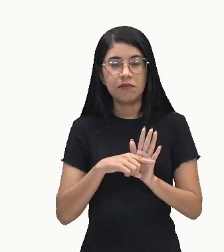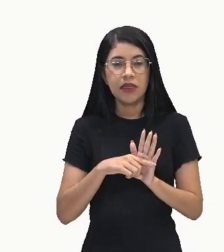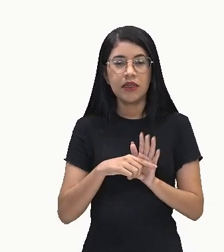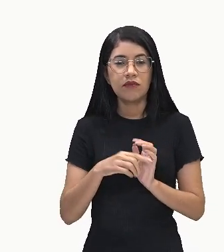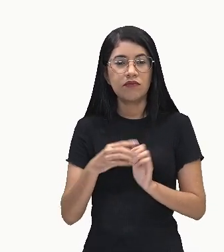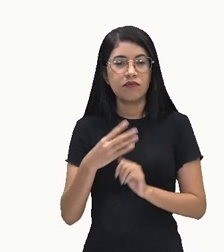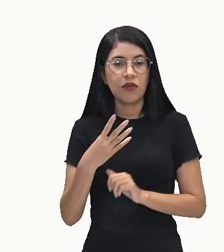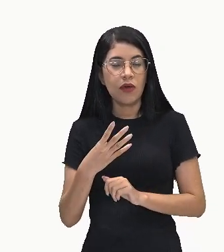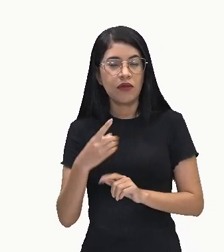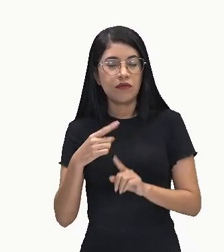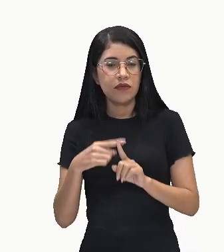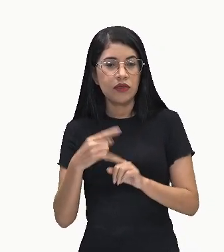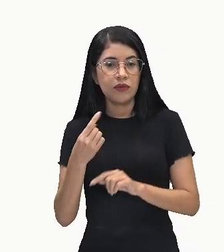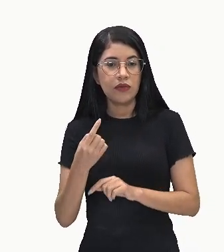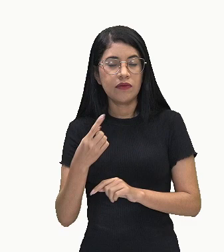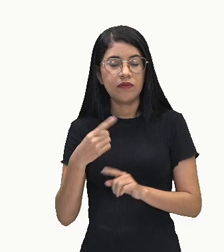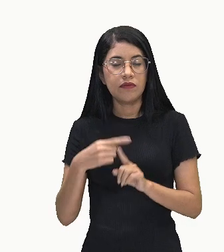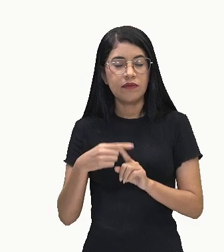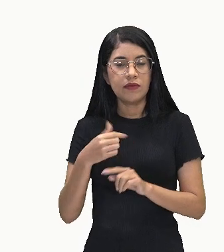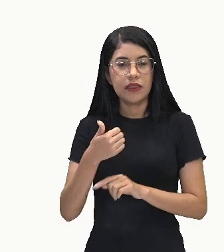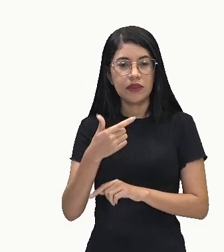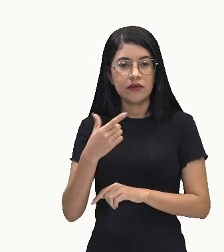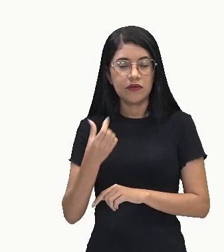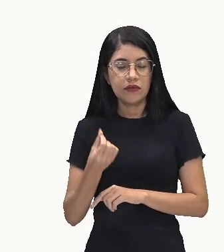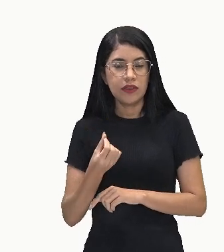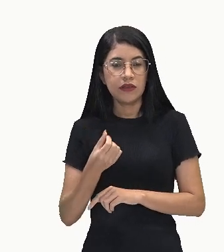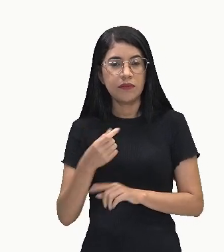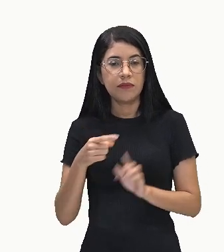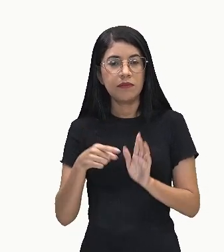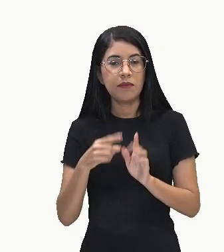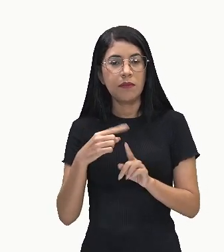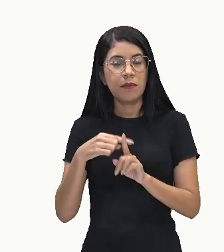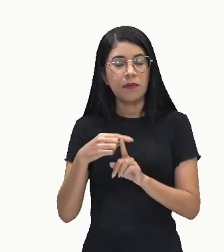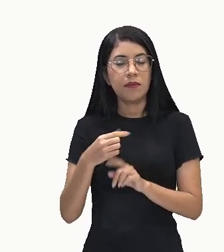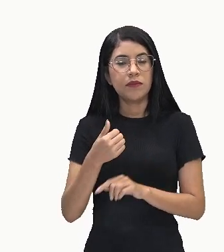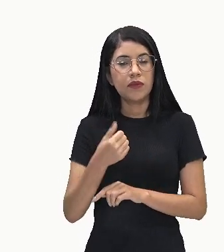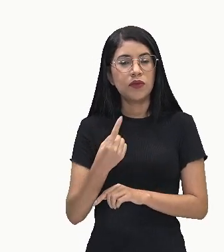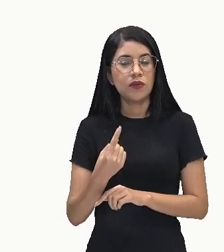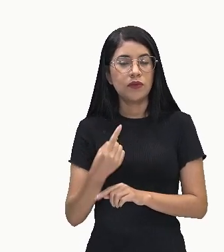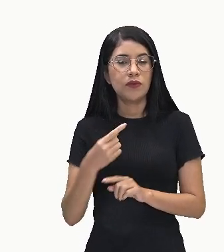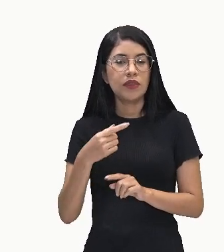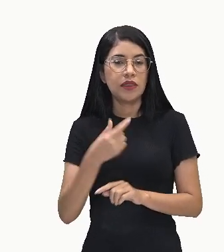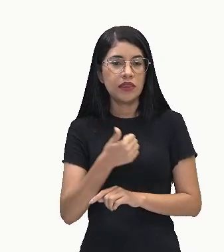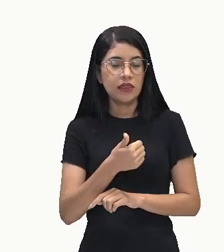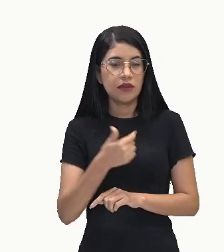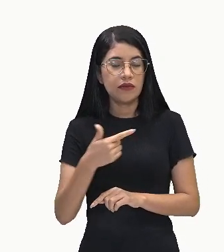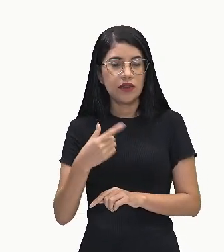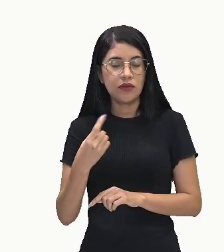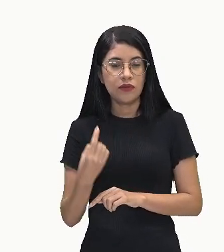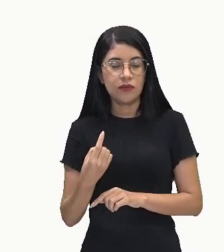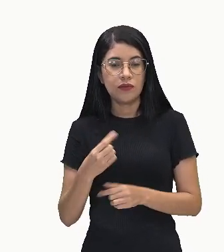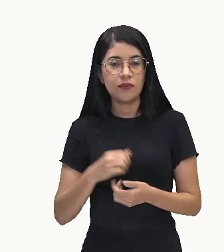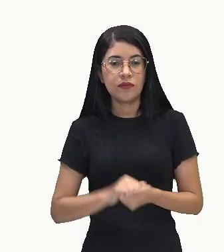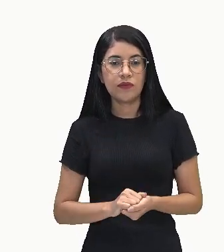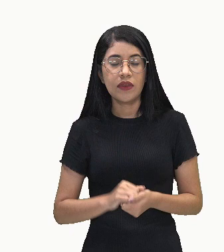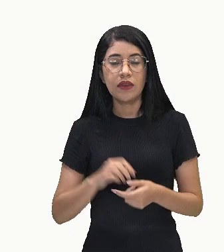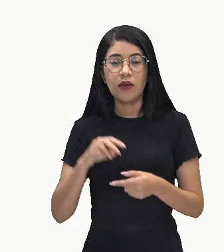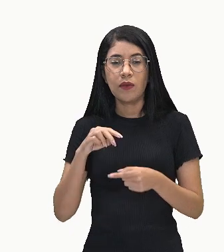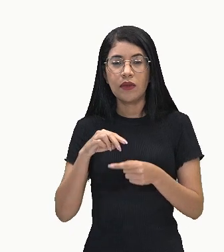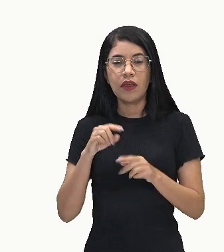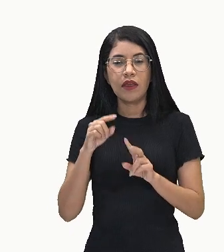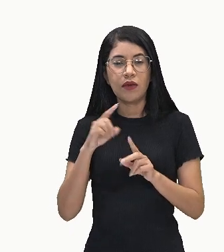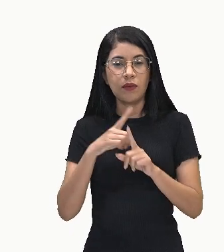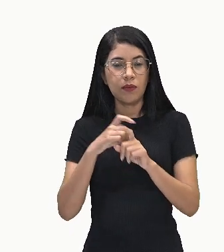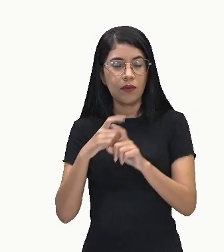1, 4 vezes 30, 120, 1 mais 120, 121. Delta maior que zero. O polinômio vai possuir, então, raízes reais